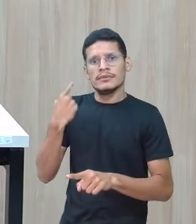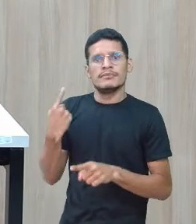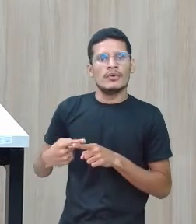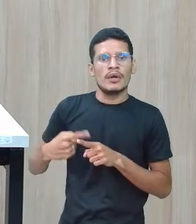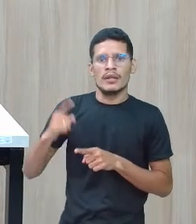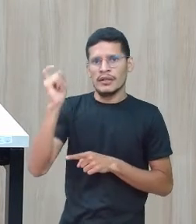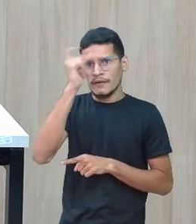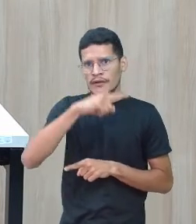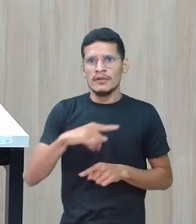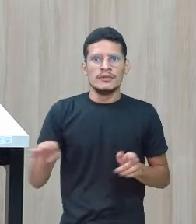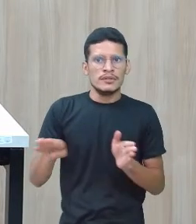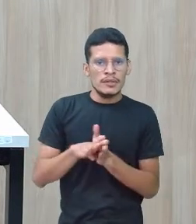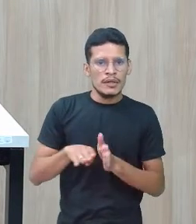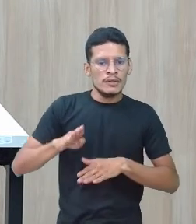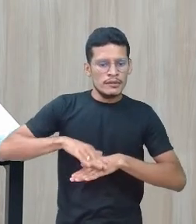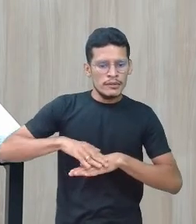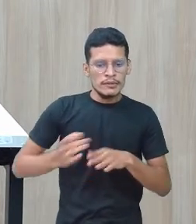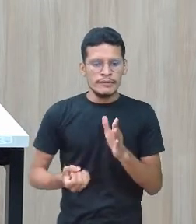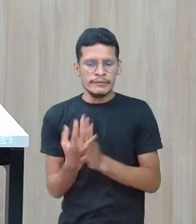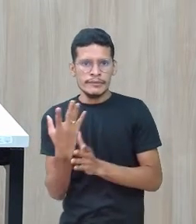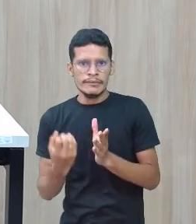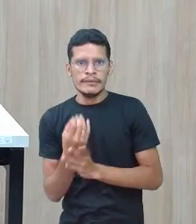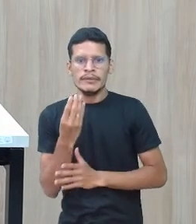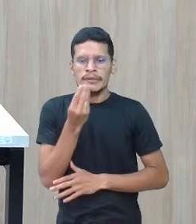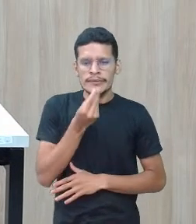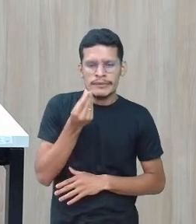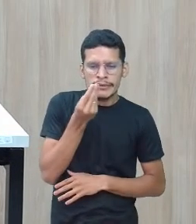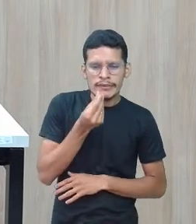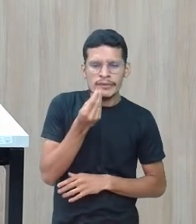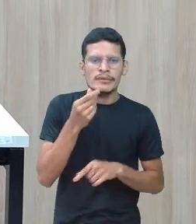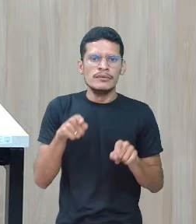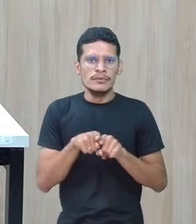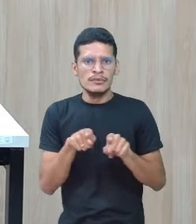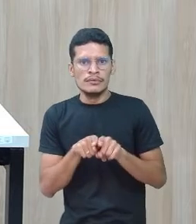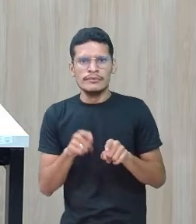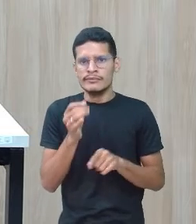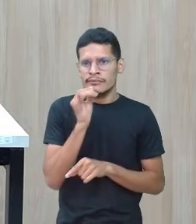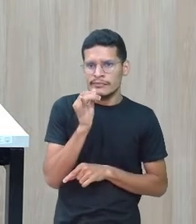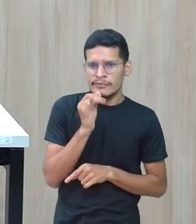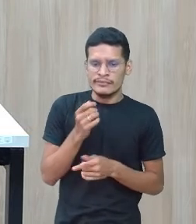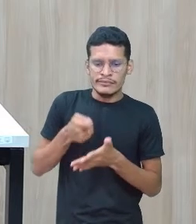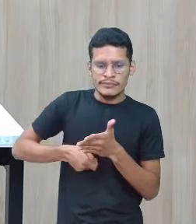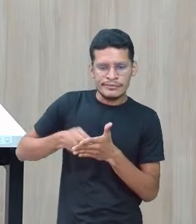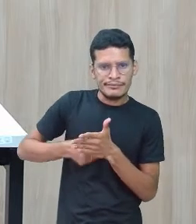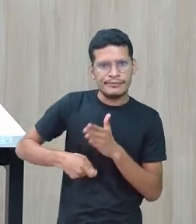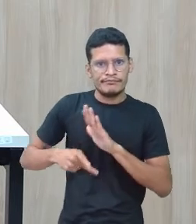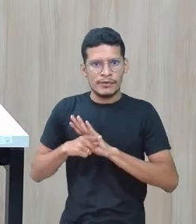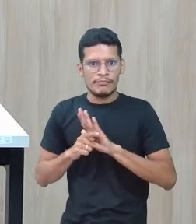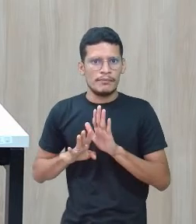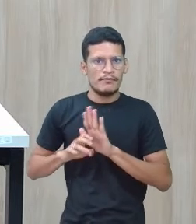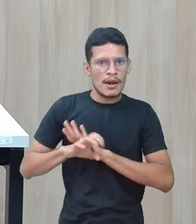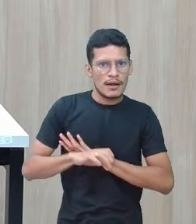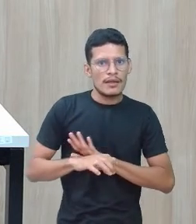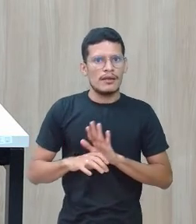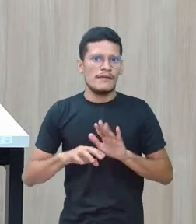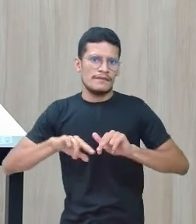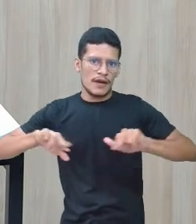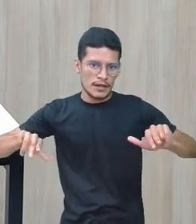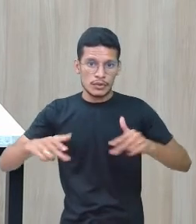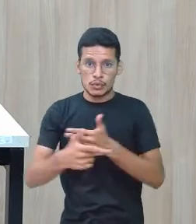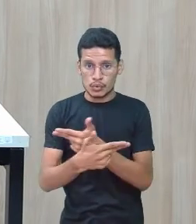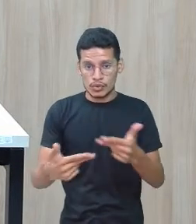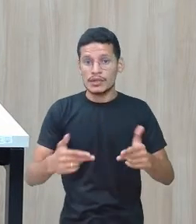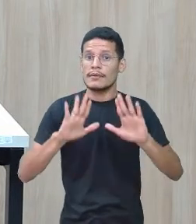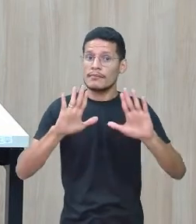difícil chegar tanto à produção, tanto ao sabor, tanto a mais resistência em pragas e uma série de coisas,